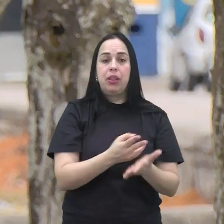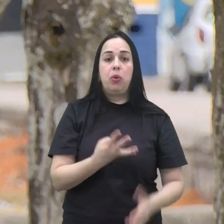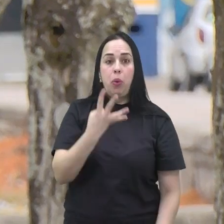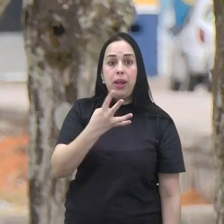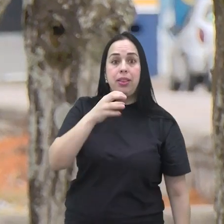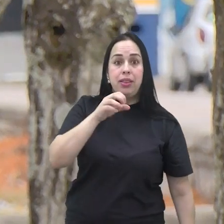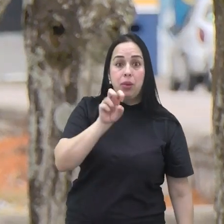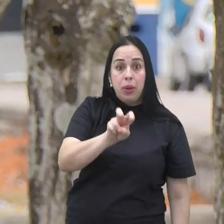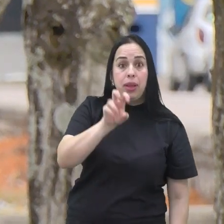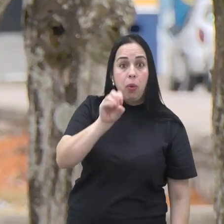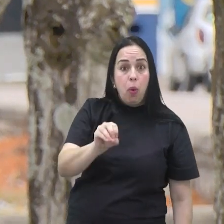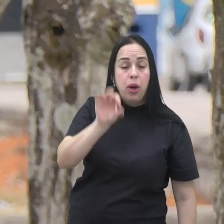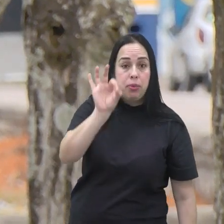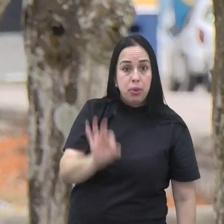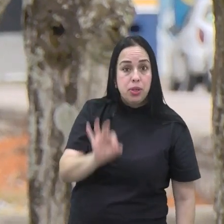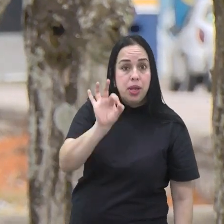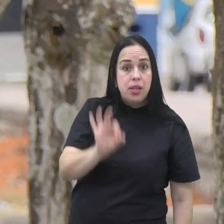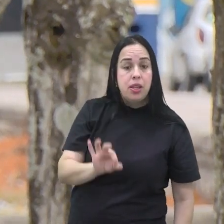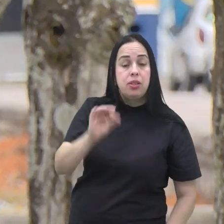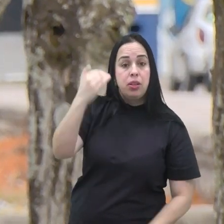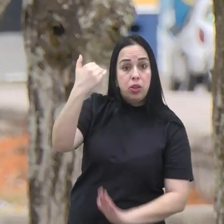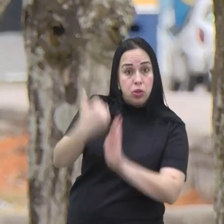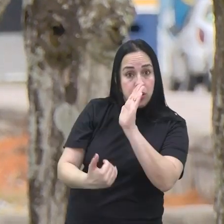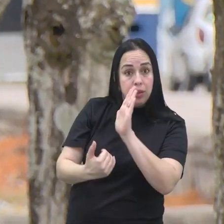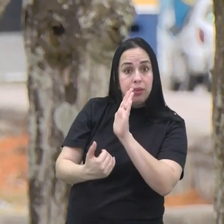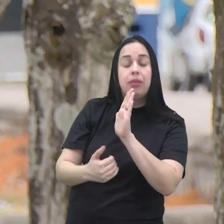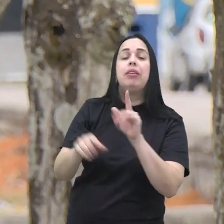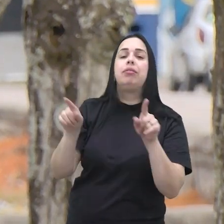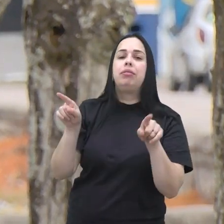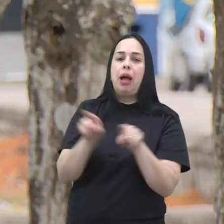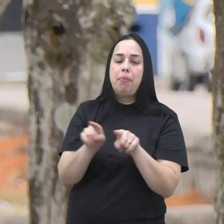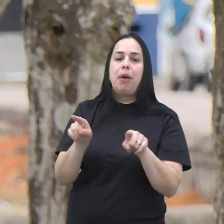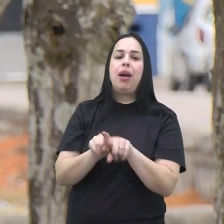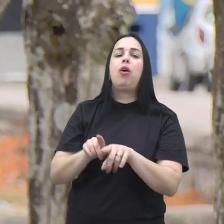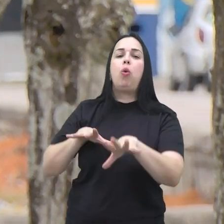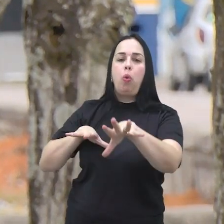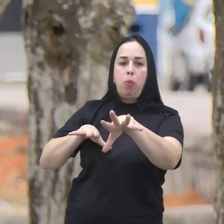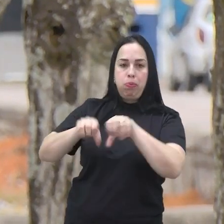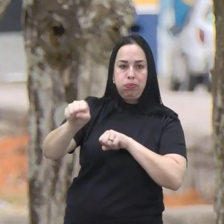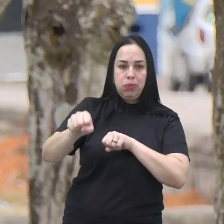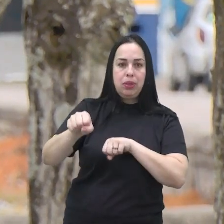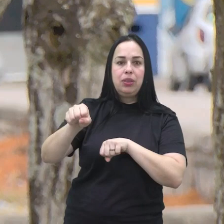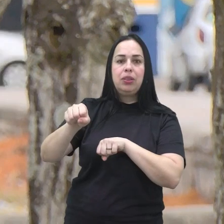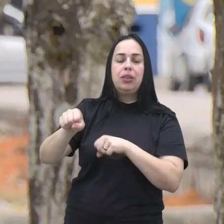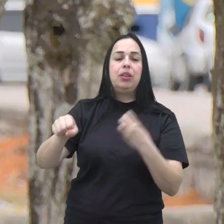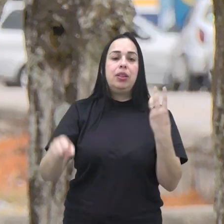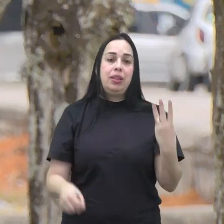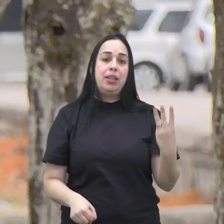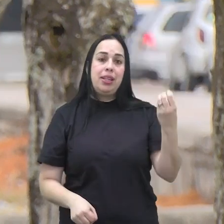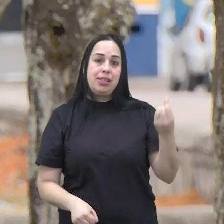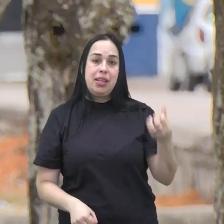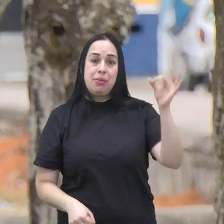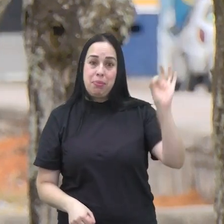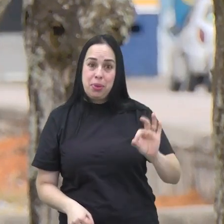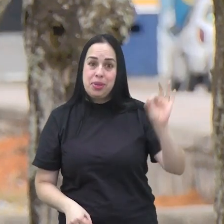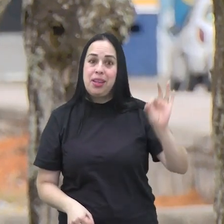privadas, 58% dos alunos bolsistas pelo ProUni também terminaram o curso,